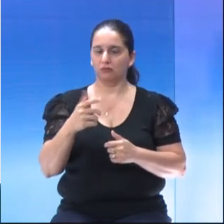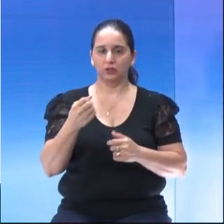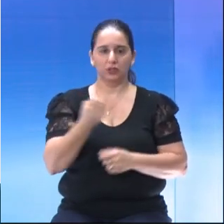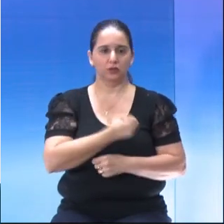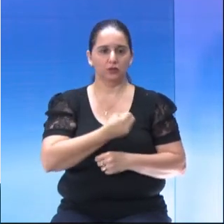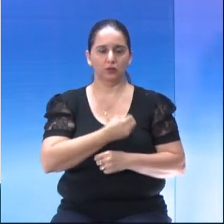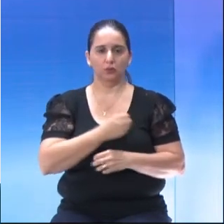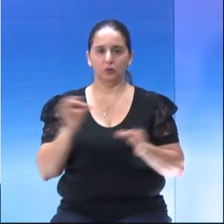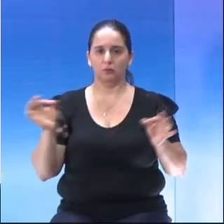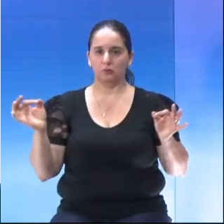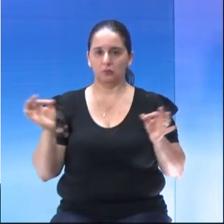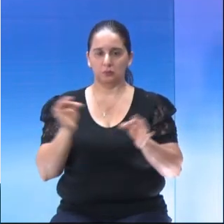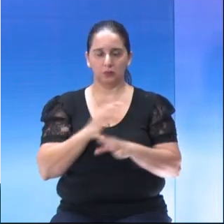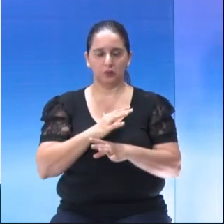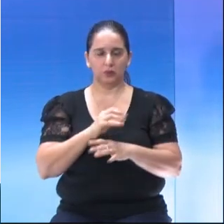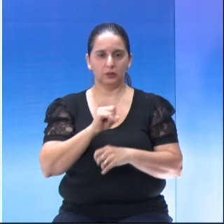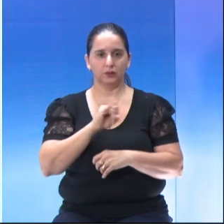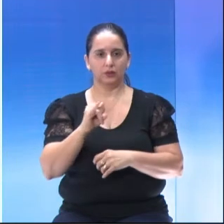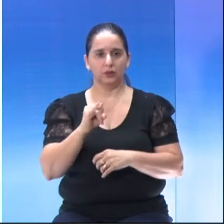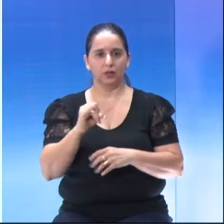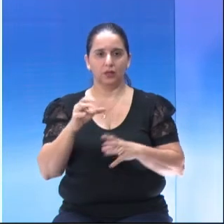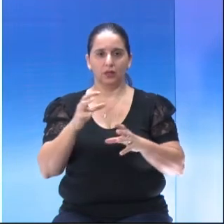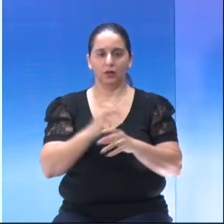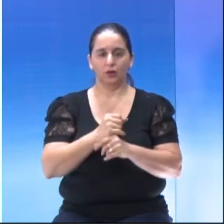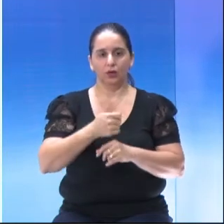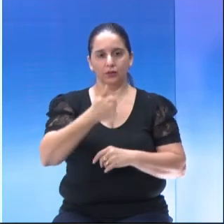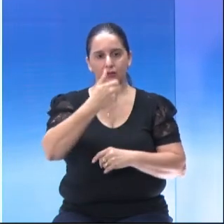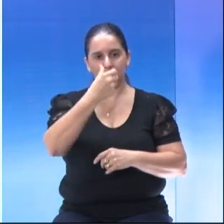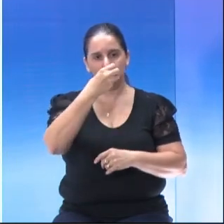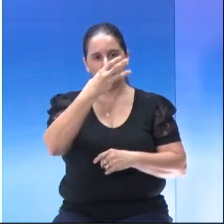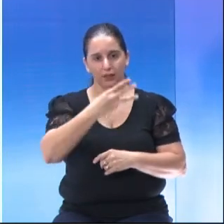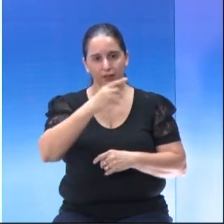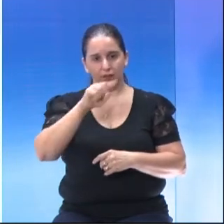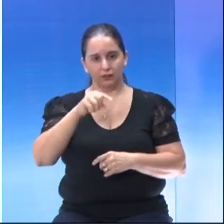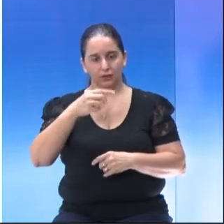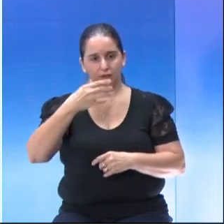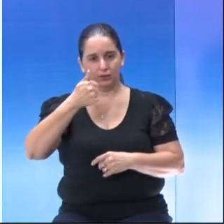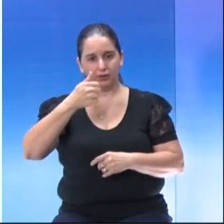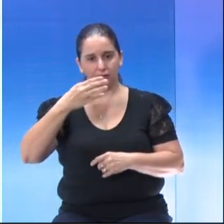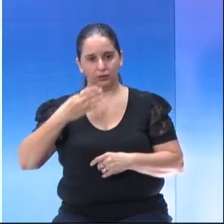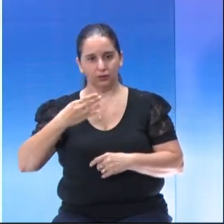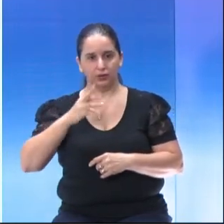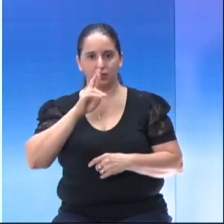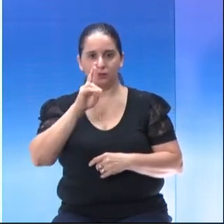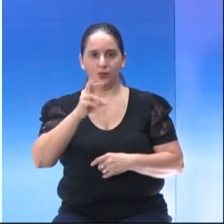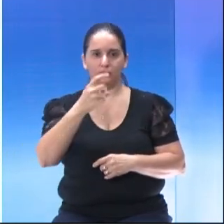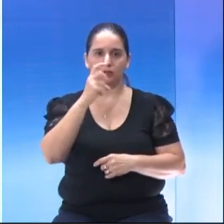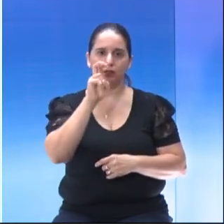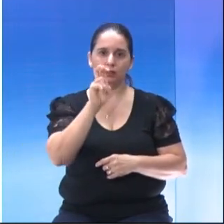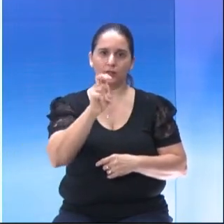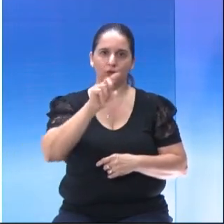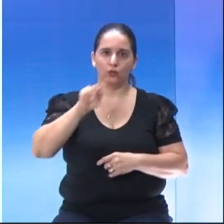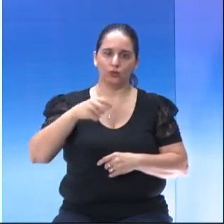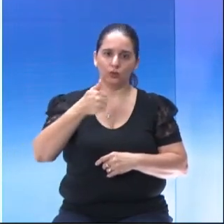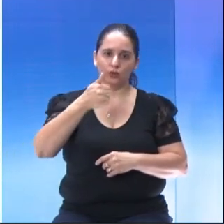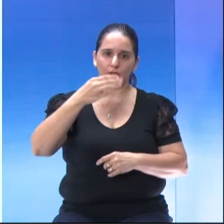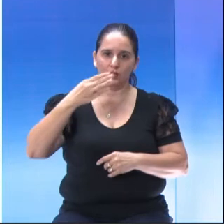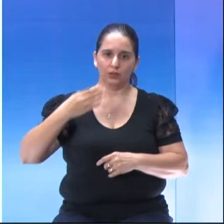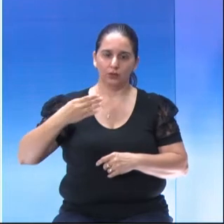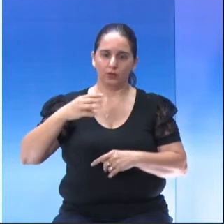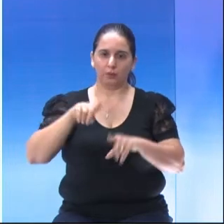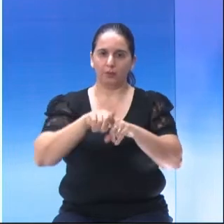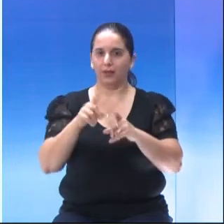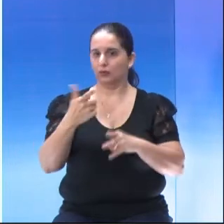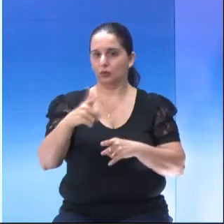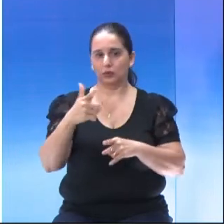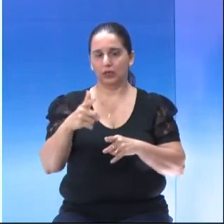nenhum valor numérico completo, porque se a gente fosse calcular com o valor de π, ficaria 5,14. Mas lá nós não